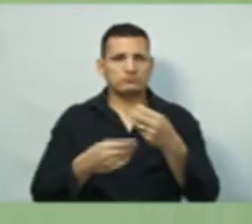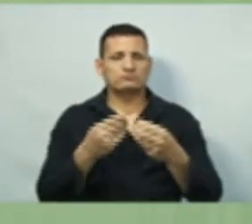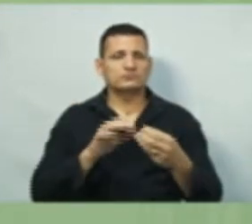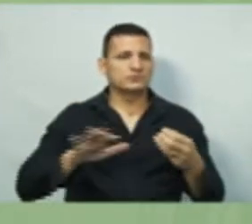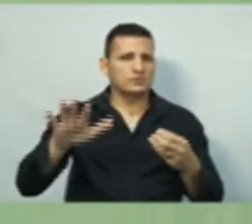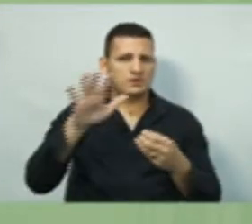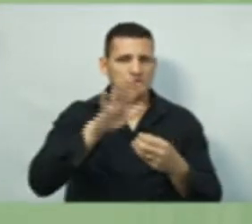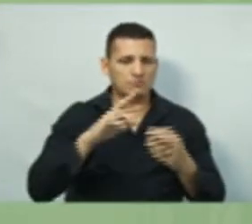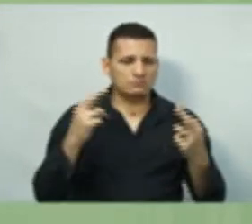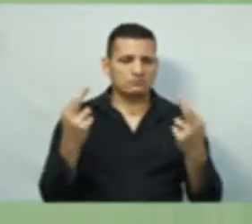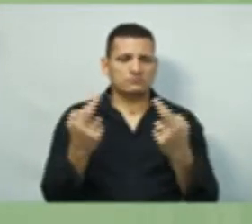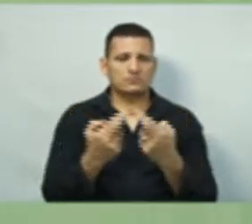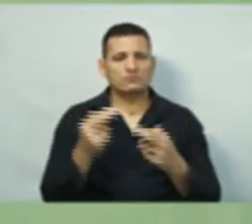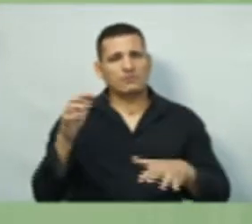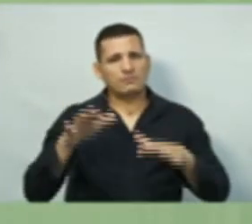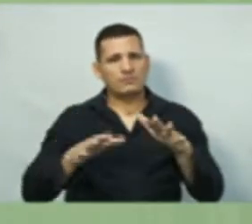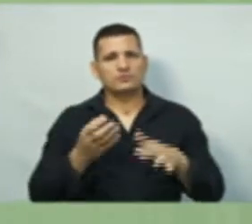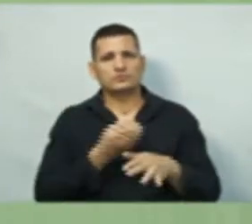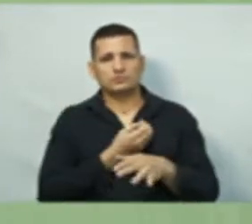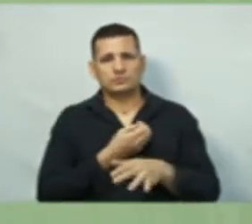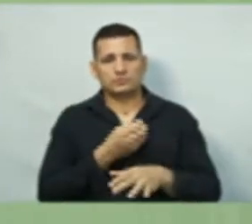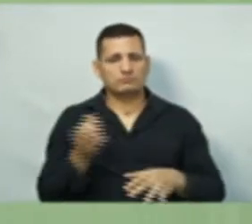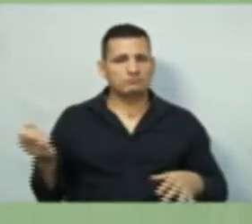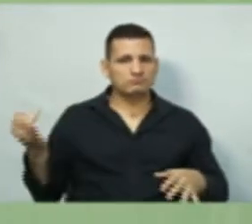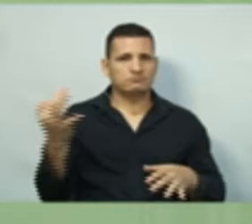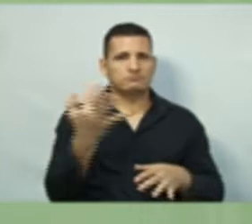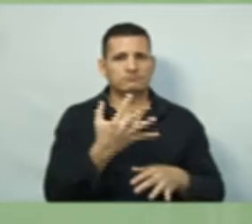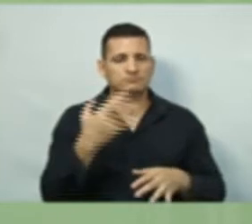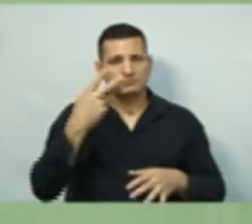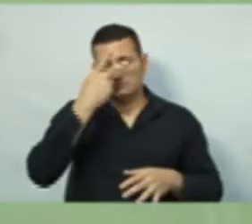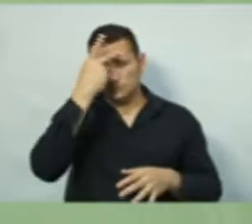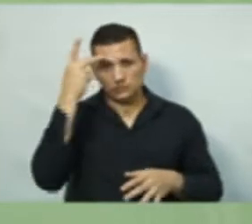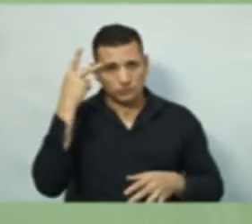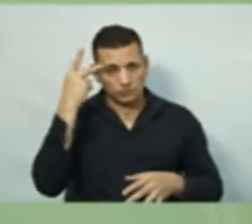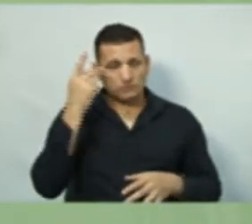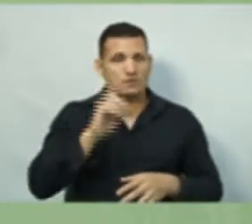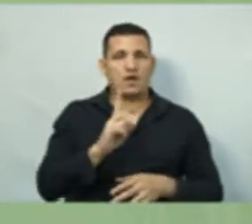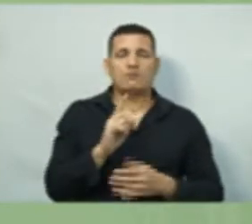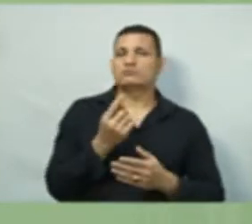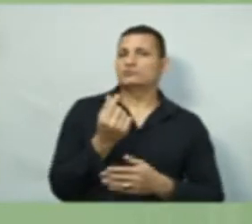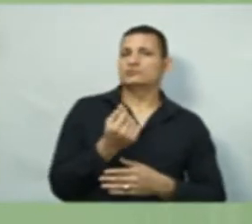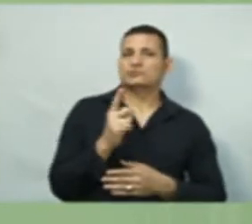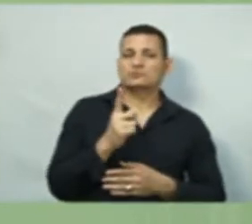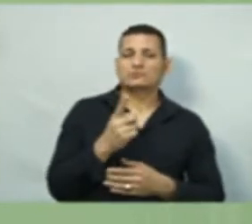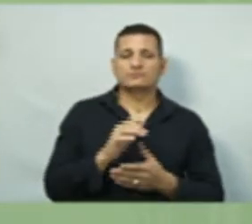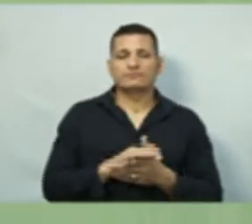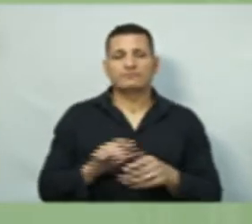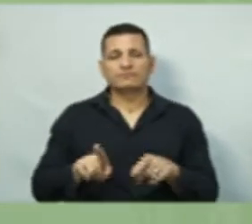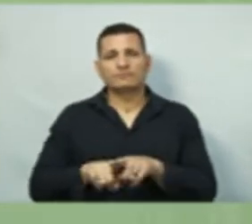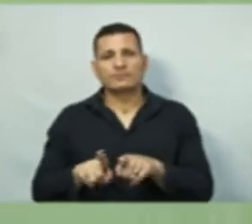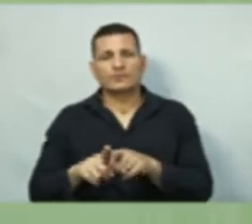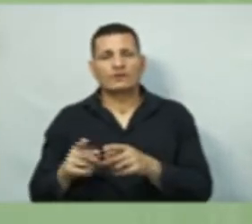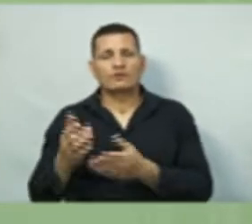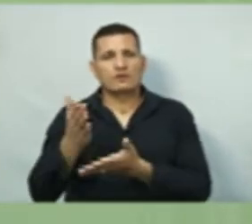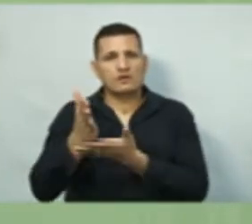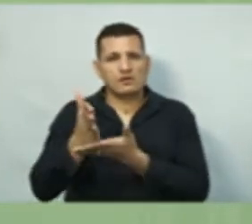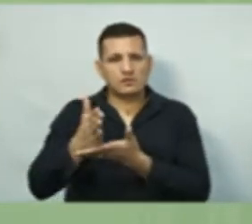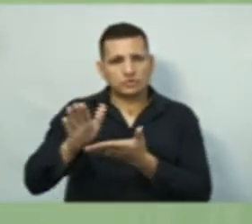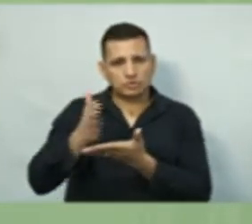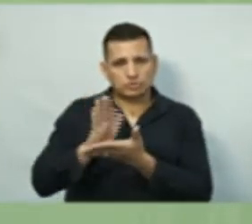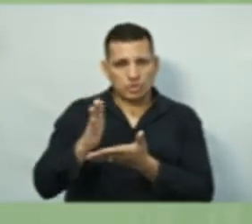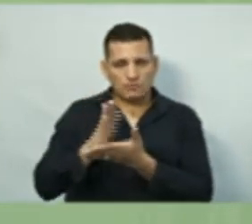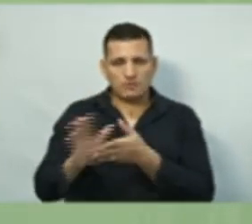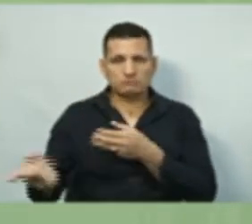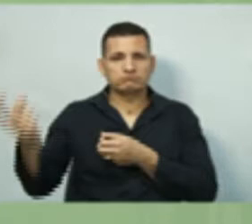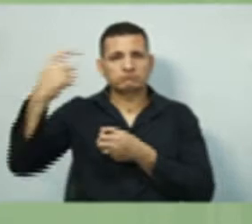número de associados e não do capital. Retorno das sobras líquidas do exercício, proporcionalmente às